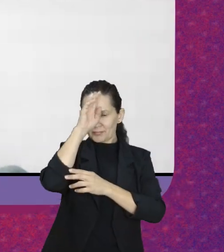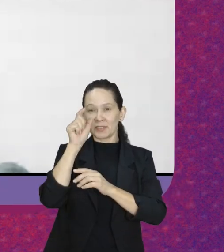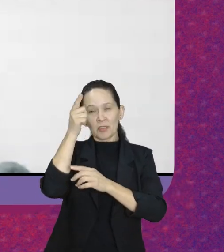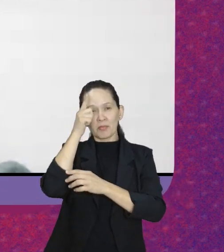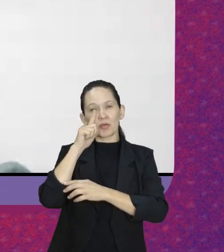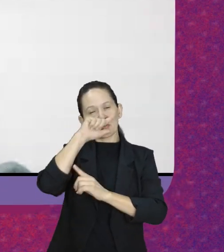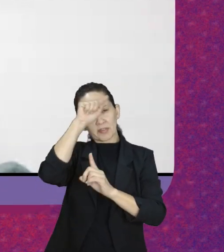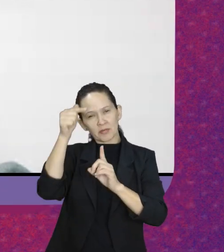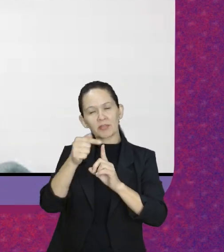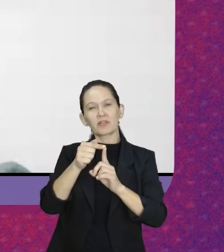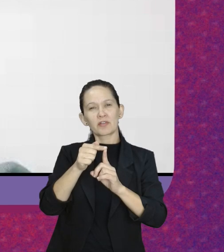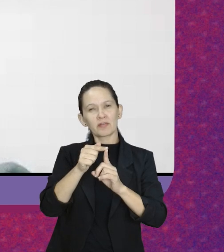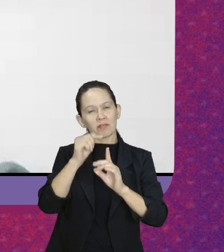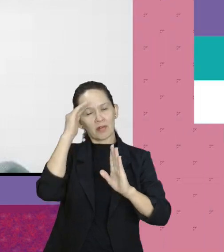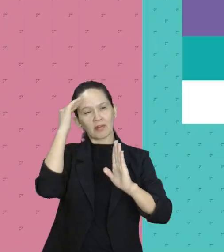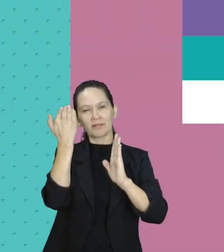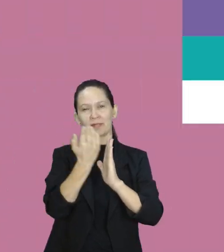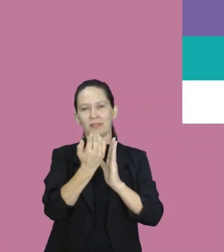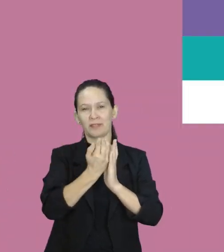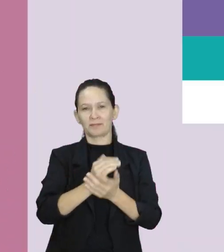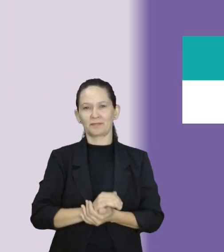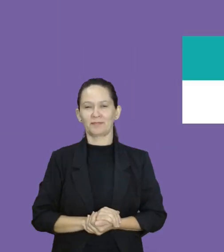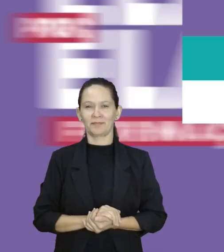a meta, que a gente está muito longe.